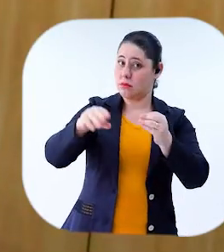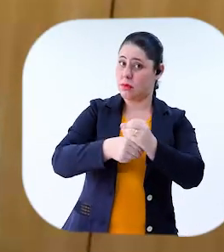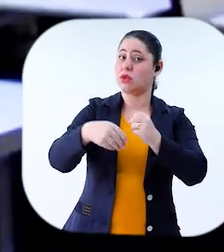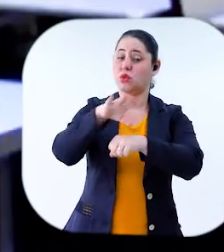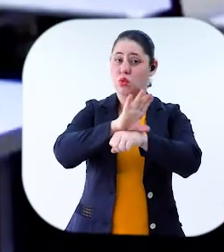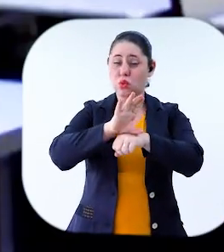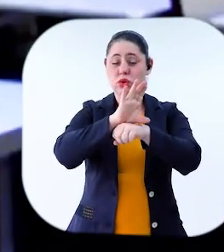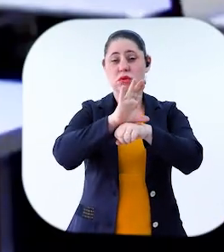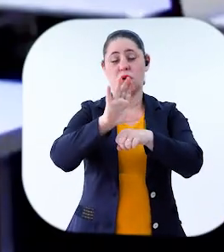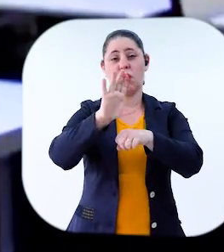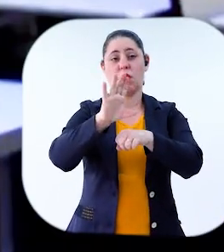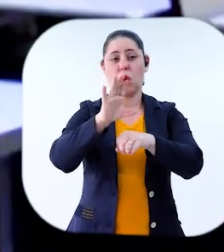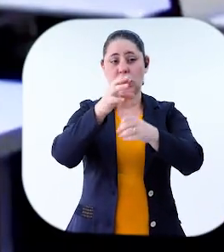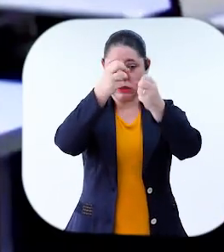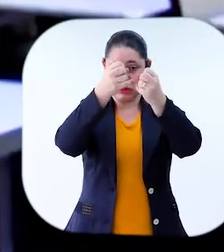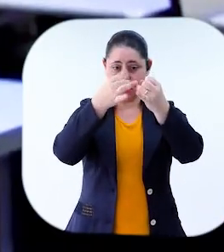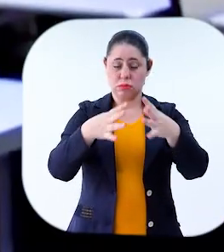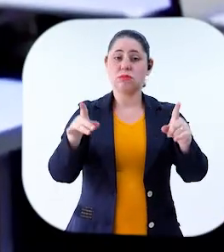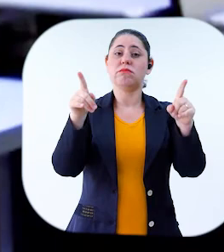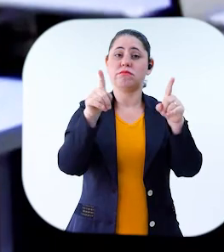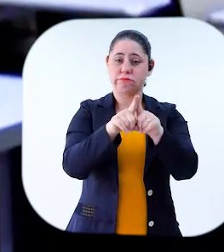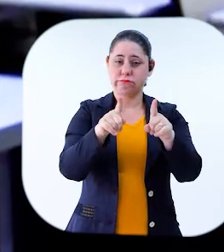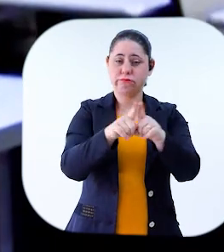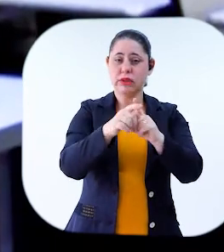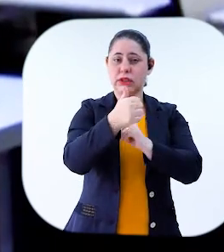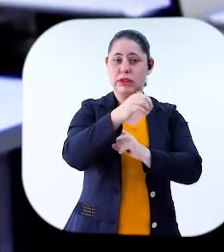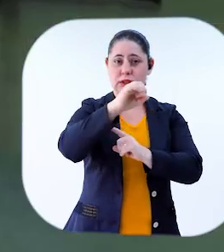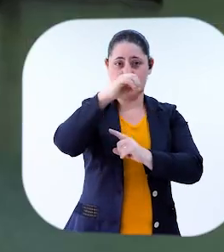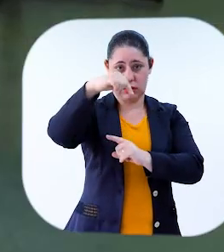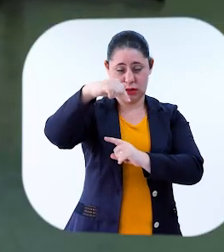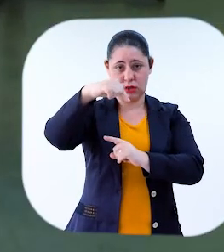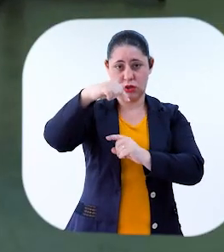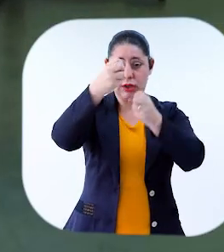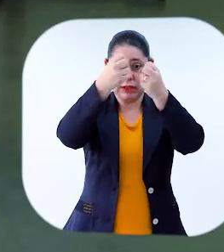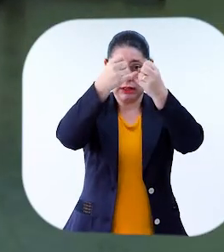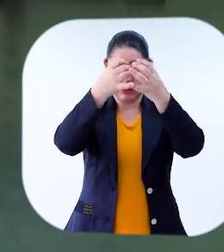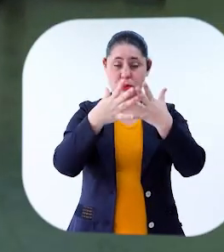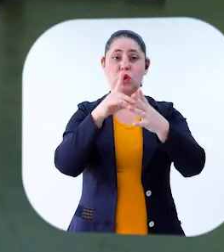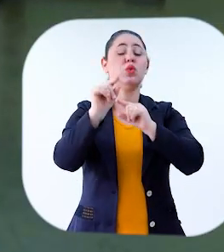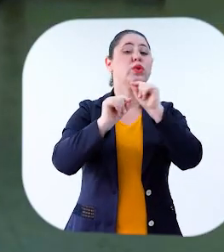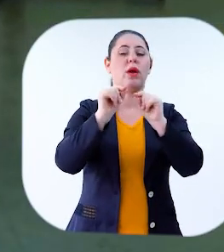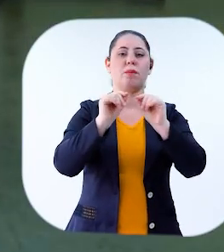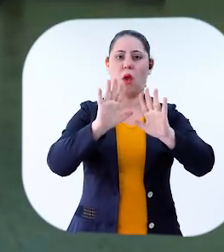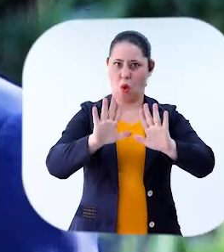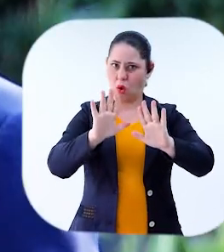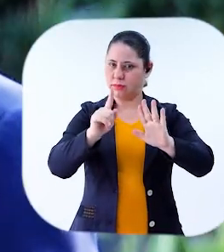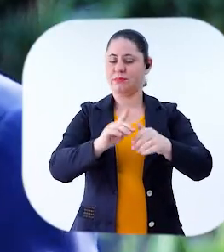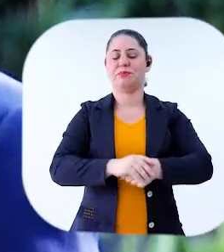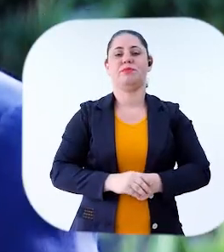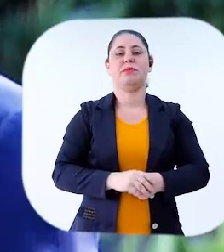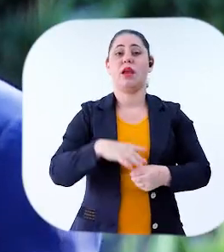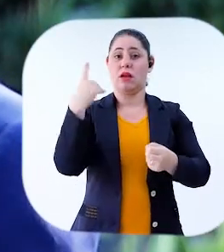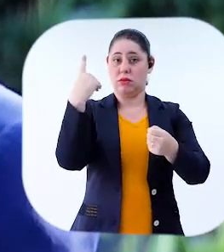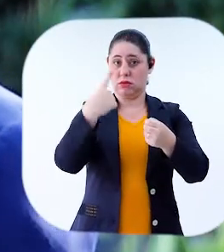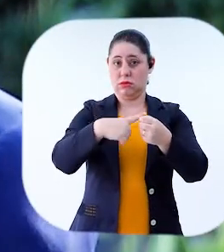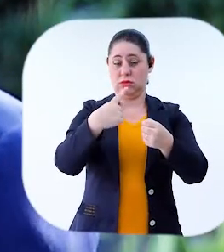Olha, a emenda constitucional 107, ela tratou disso também. Vamos falar um pouquinho. Dizendo o seguinte, olha só,